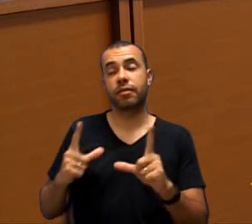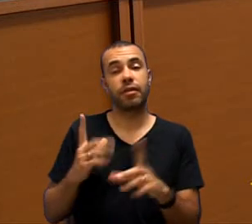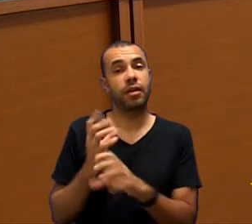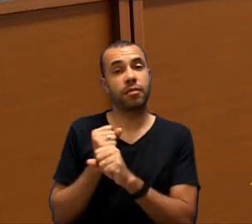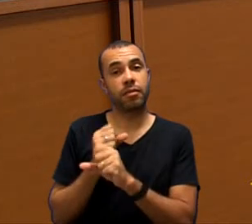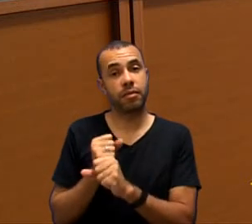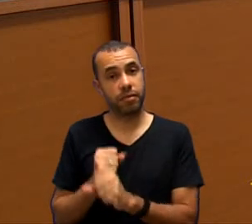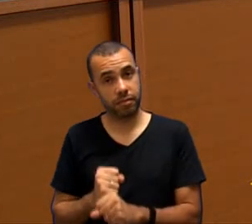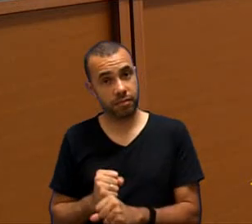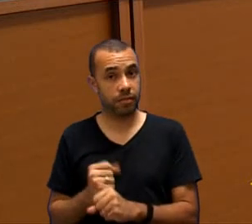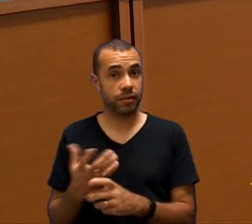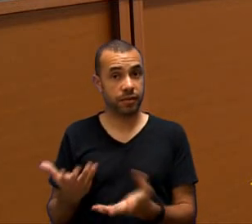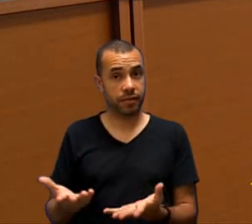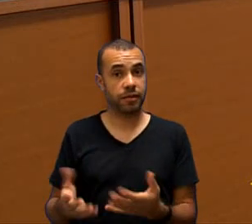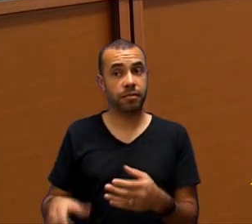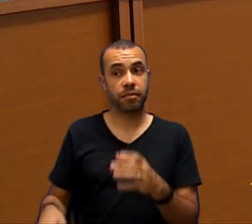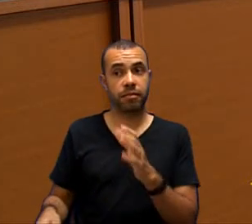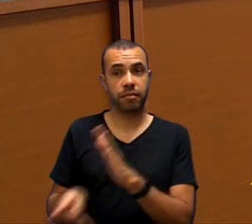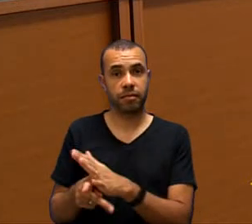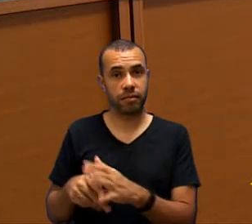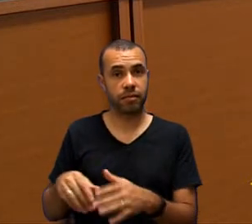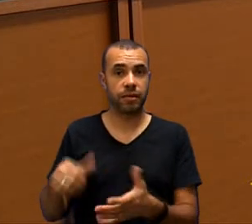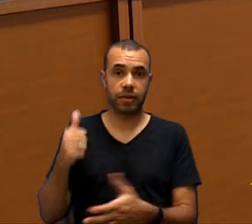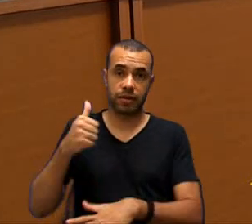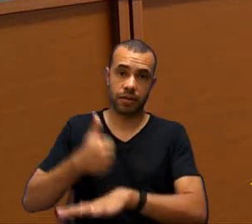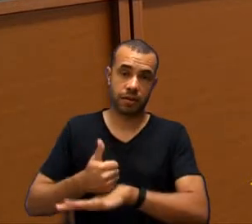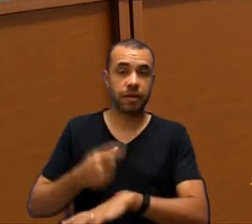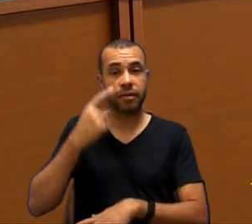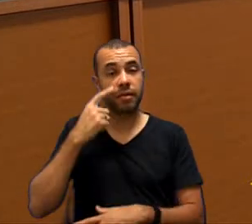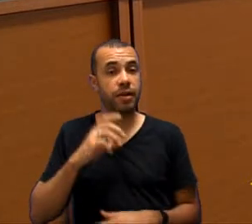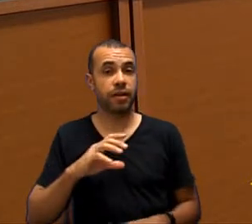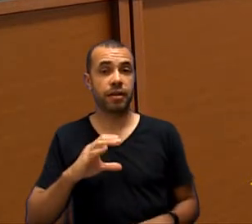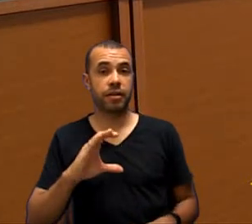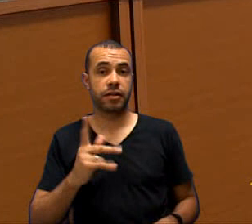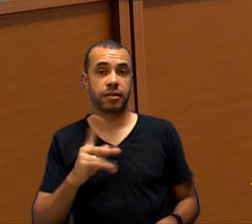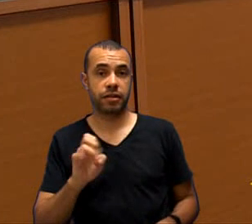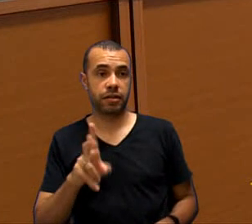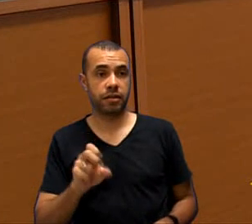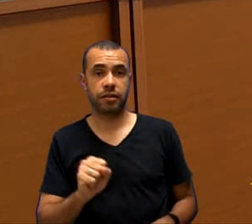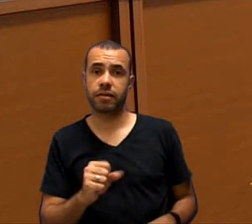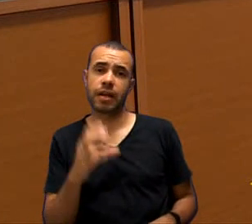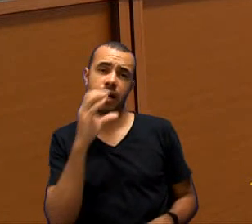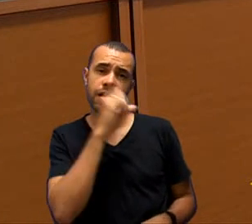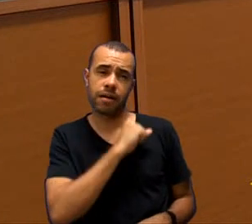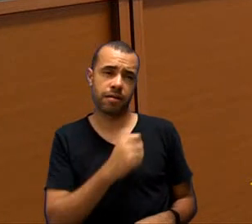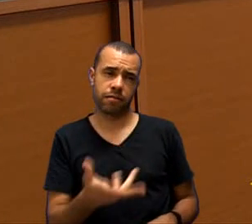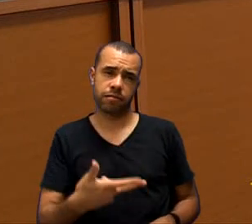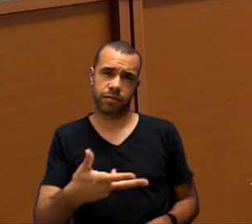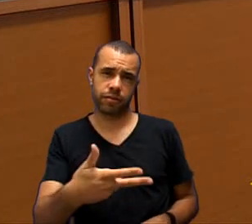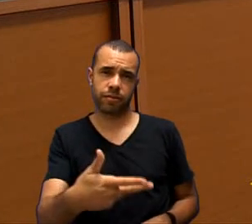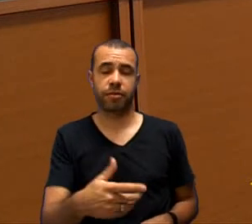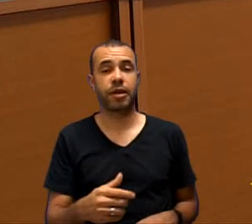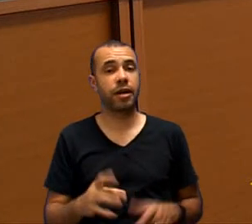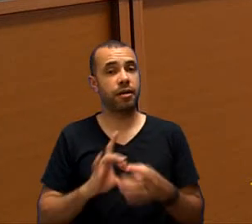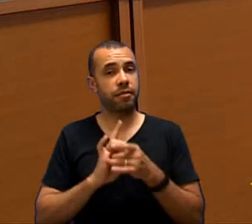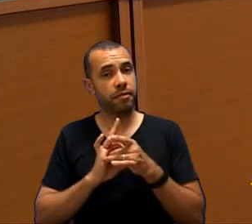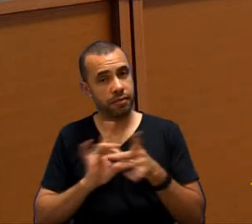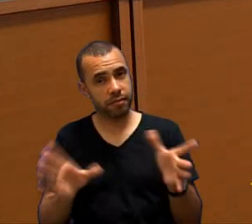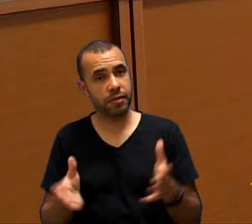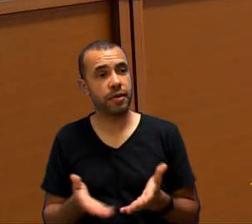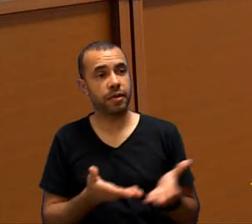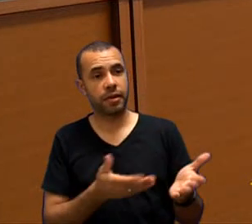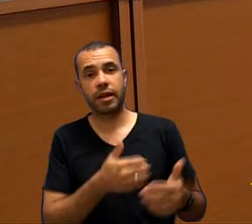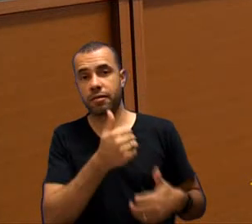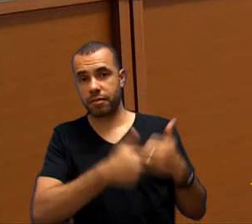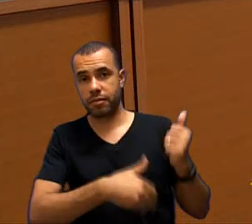ficar ocioso, como a pasta do Flávio Chaves é uma pasta rápida, a gente ganha tempo, então eu abri para que ele já possa eliminar e a gente ganhe